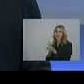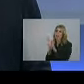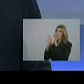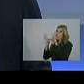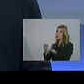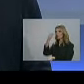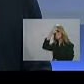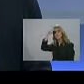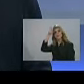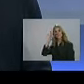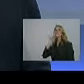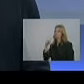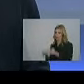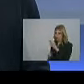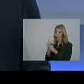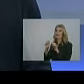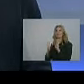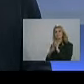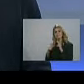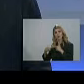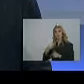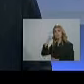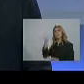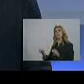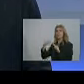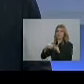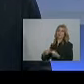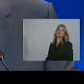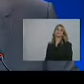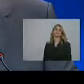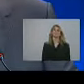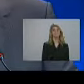Prefeitura do Rio já executou e eu tenho todo o interesse em retomá-los.